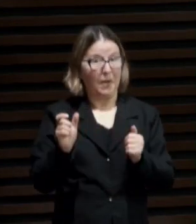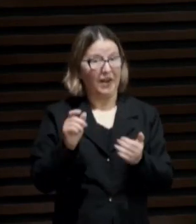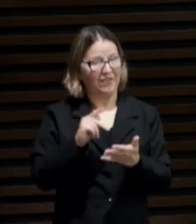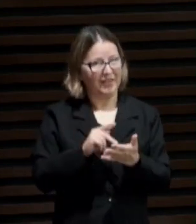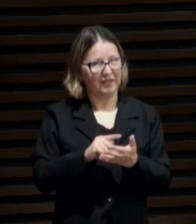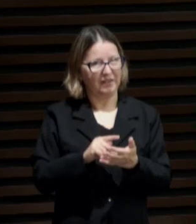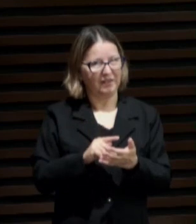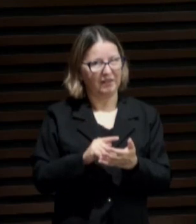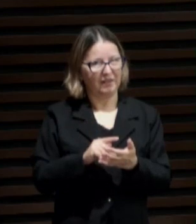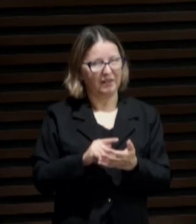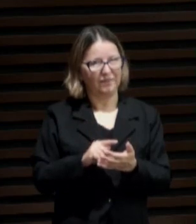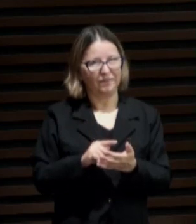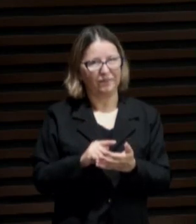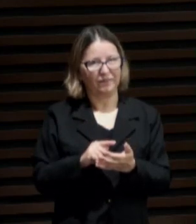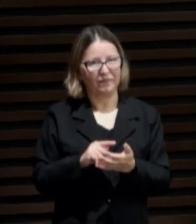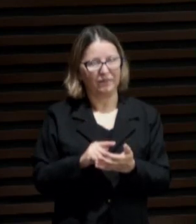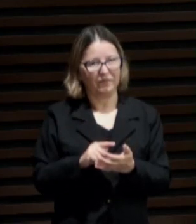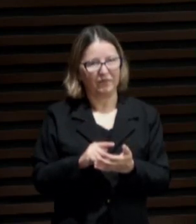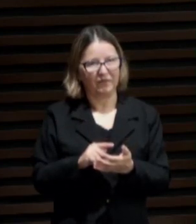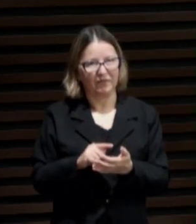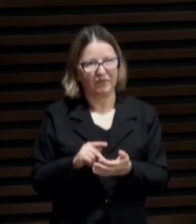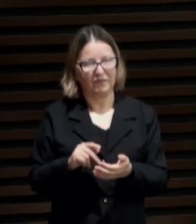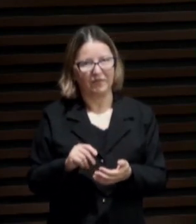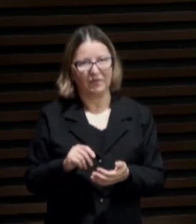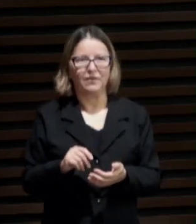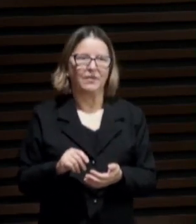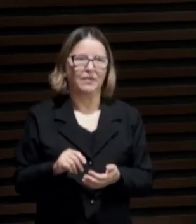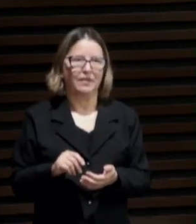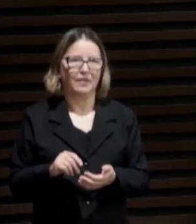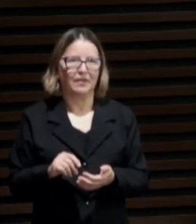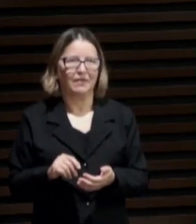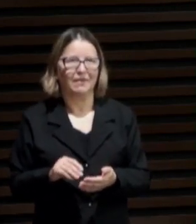eu trago saúde, com a língua falsa eu trago doença também.